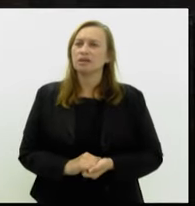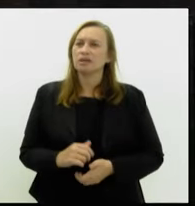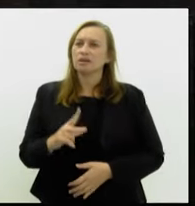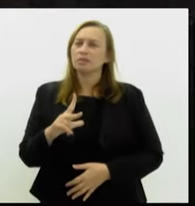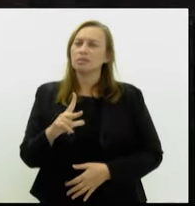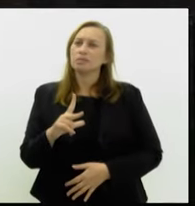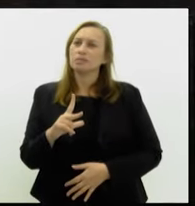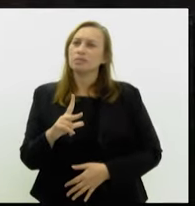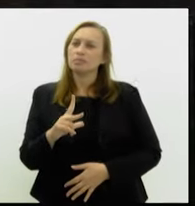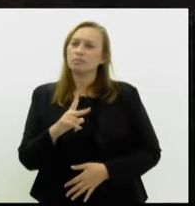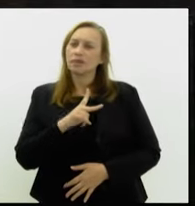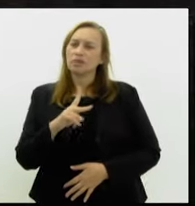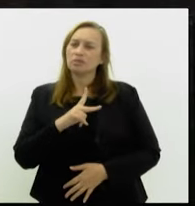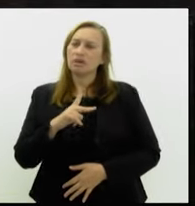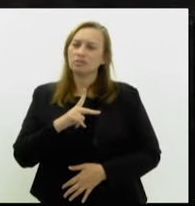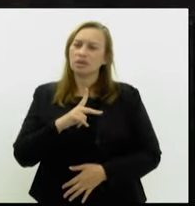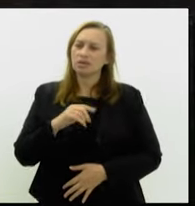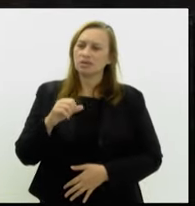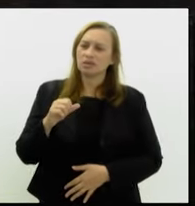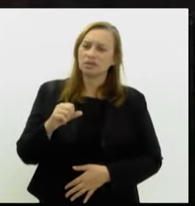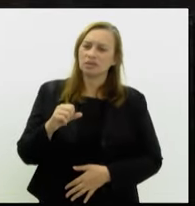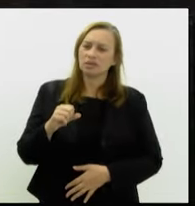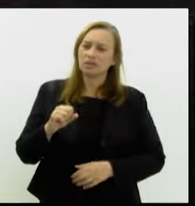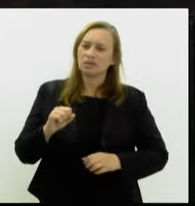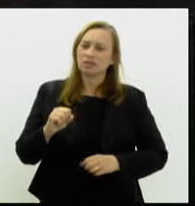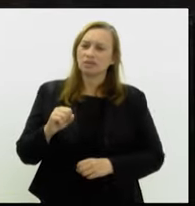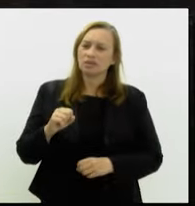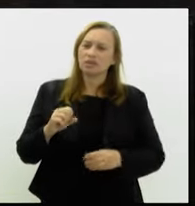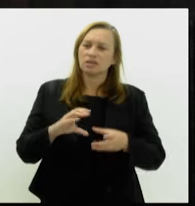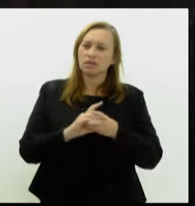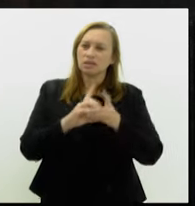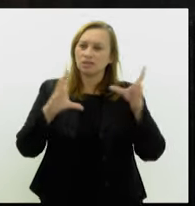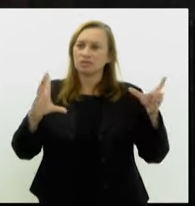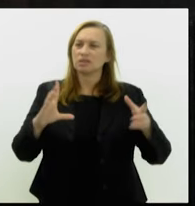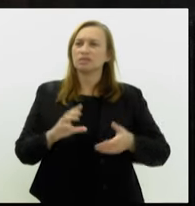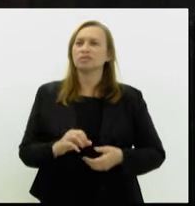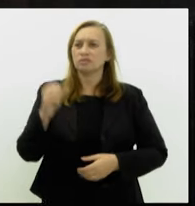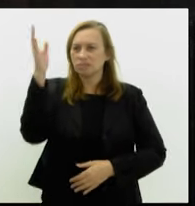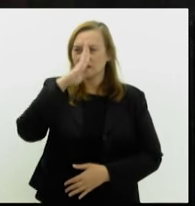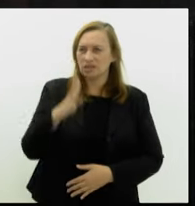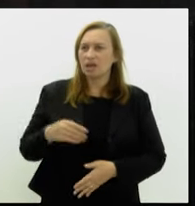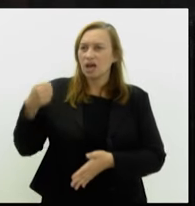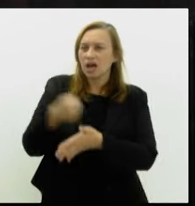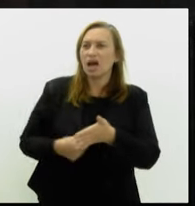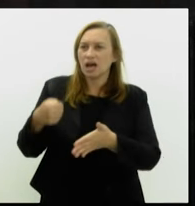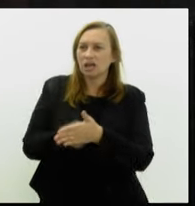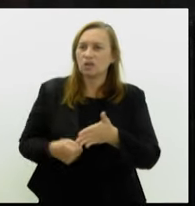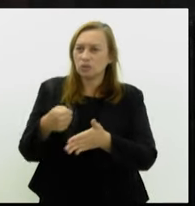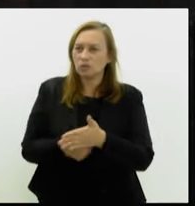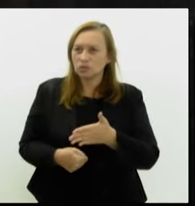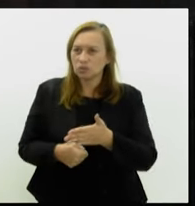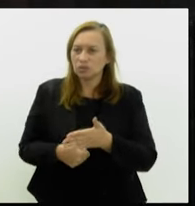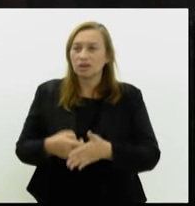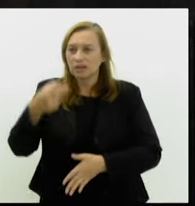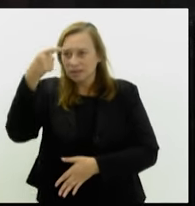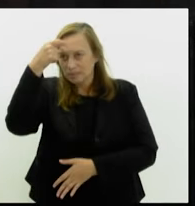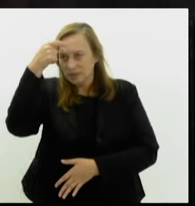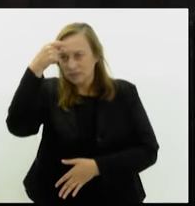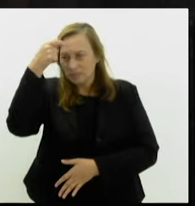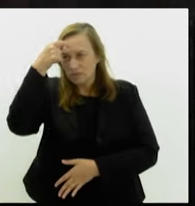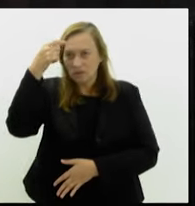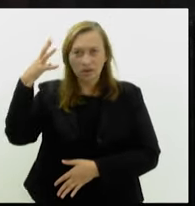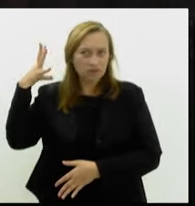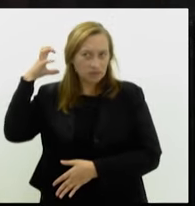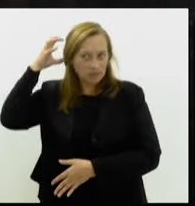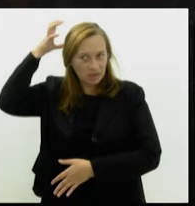Defend Democracy em Brasil, e teve como tema a luta em defesa do legado da memória de